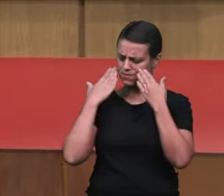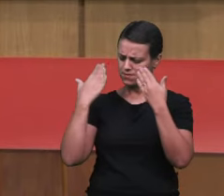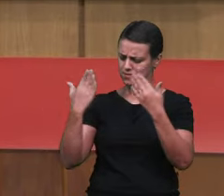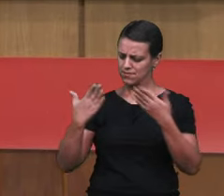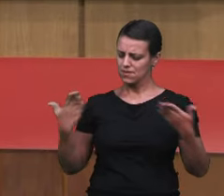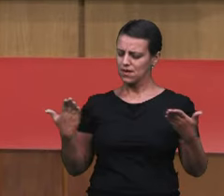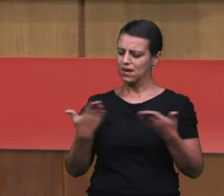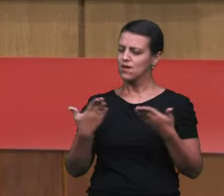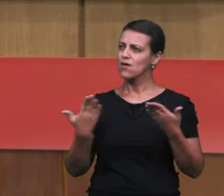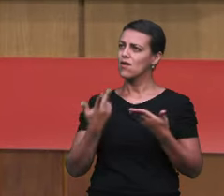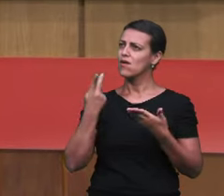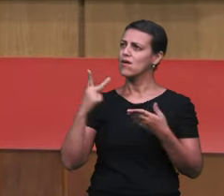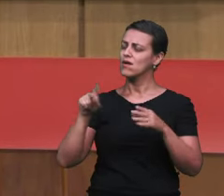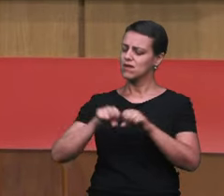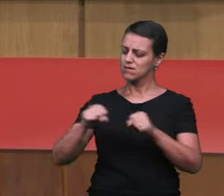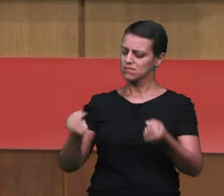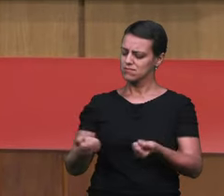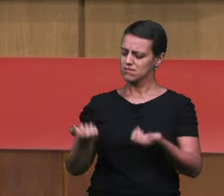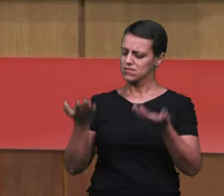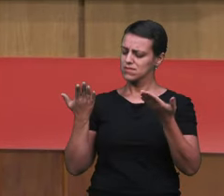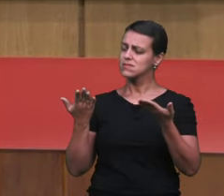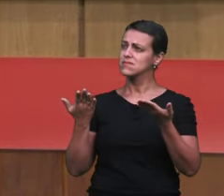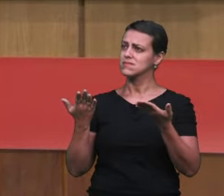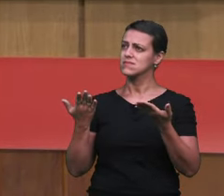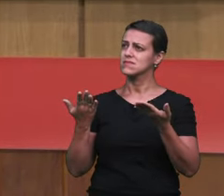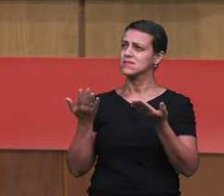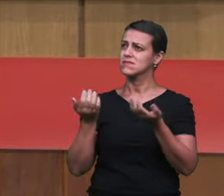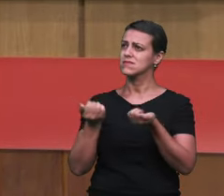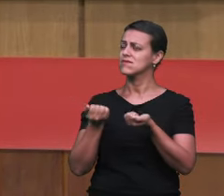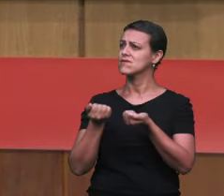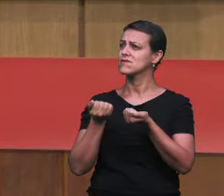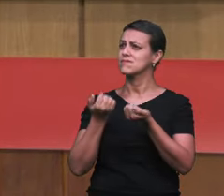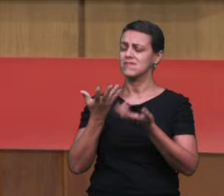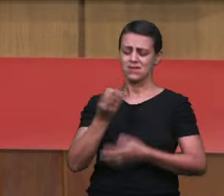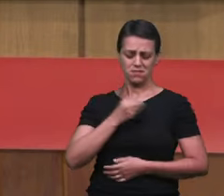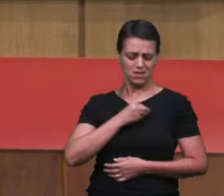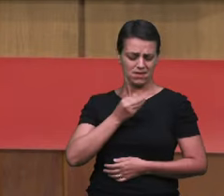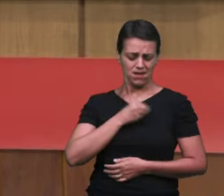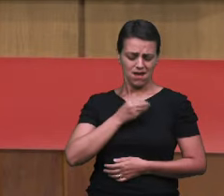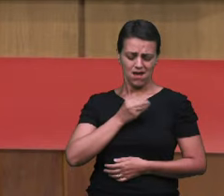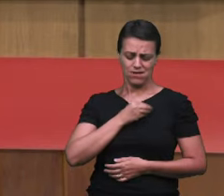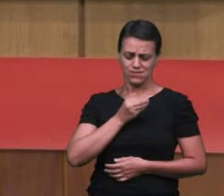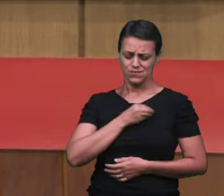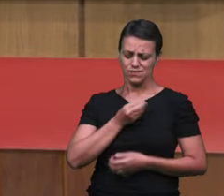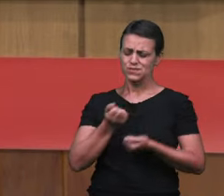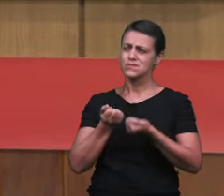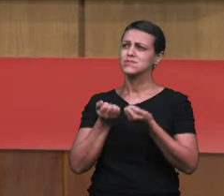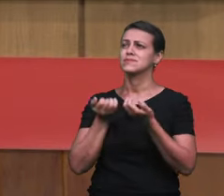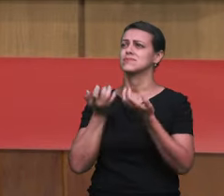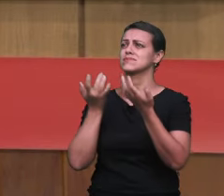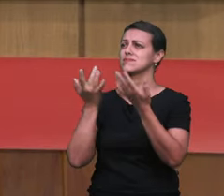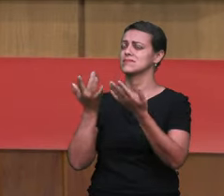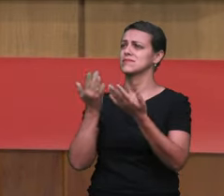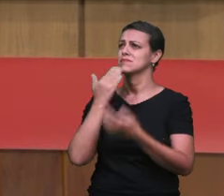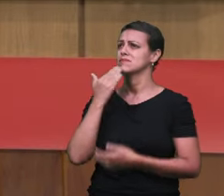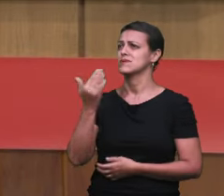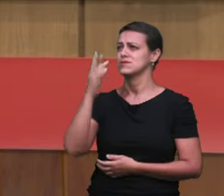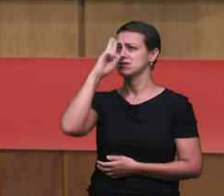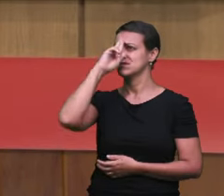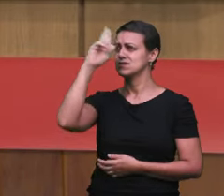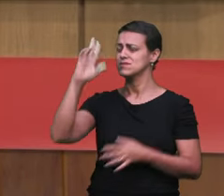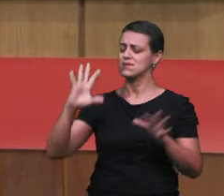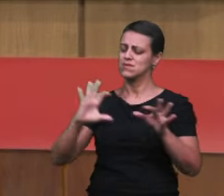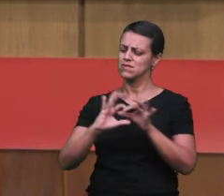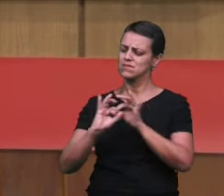do Teu altar, confessamos os nossos pecados, nossas falhas, pedimos renova a